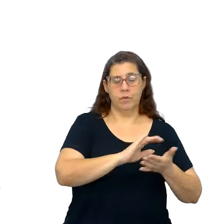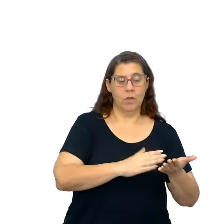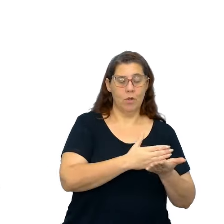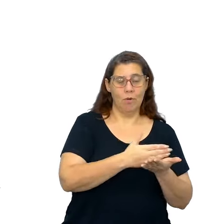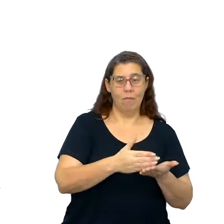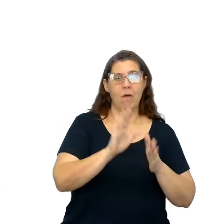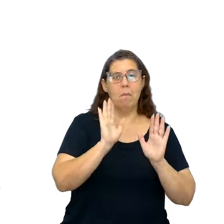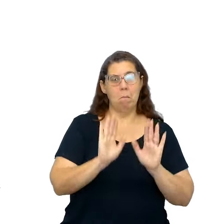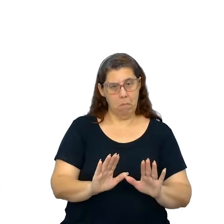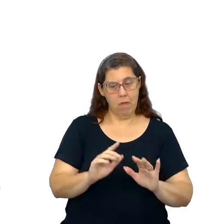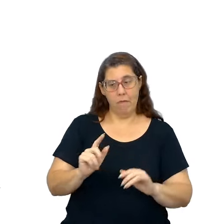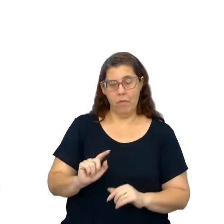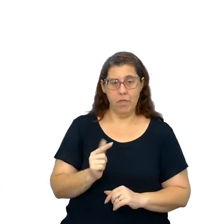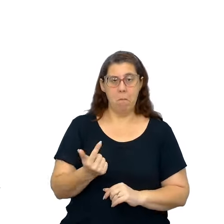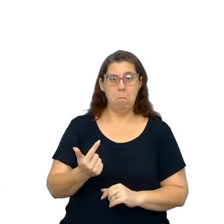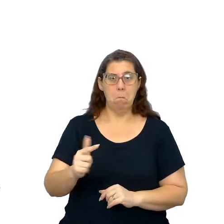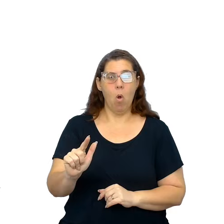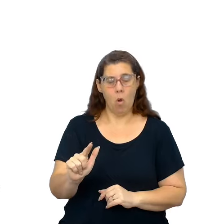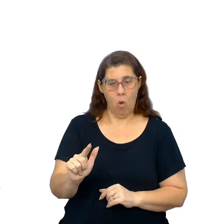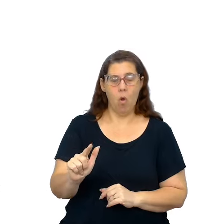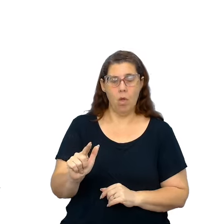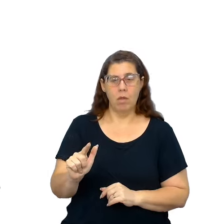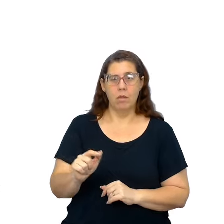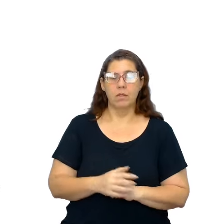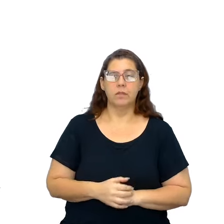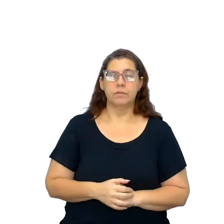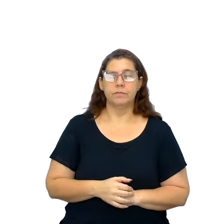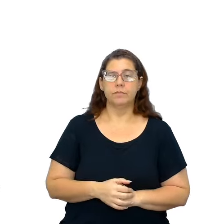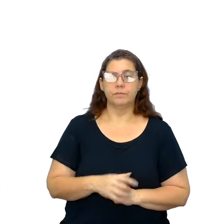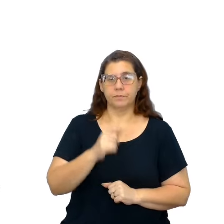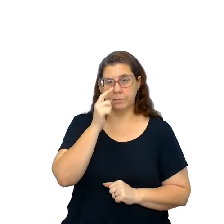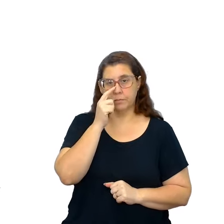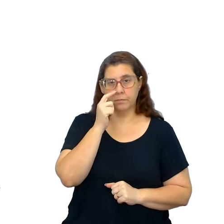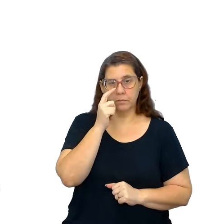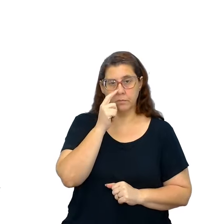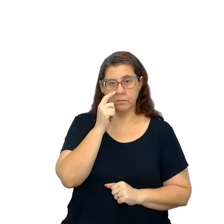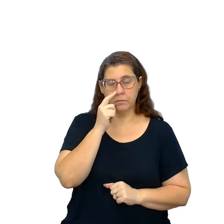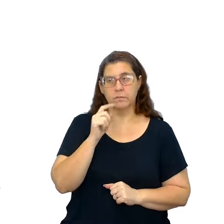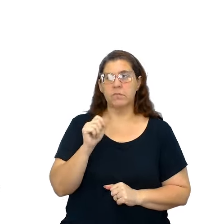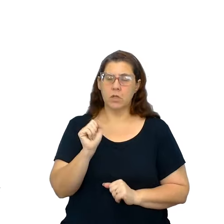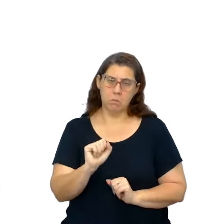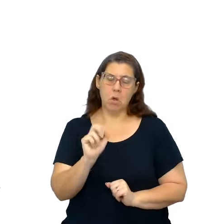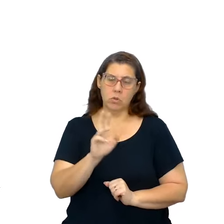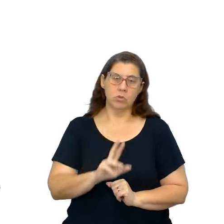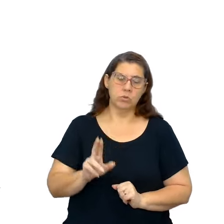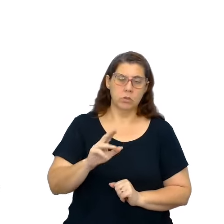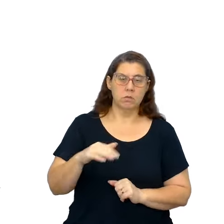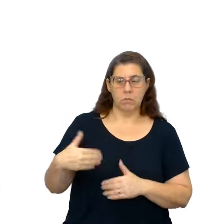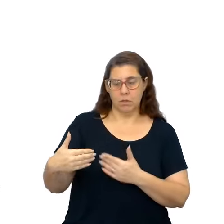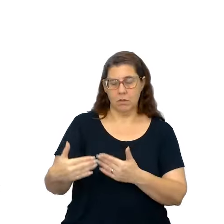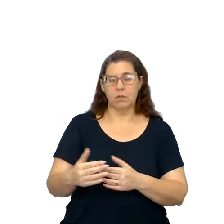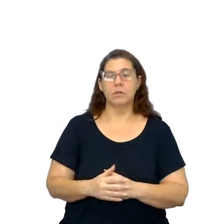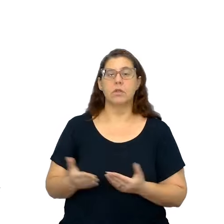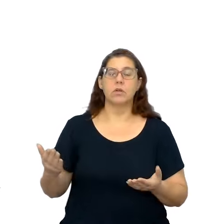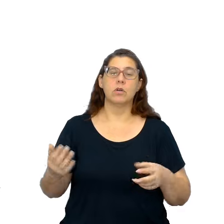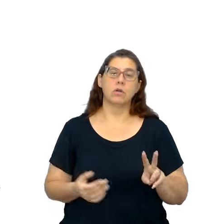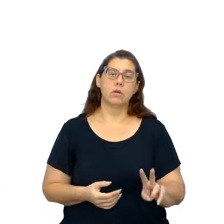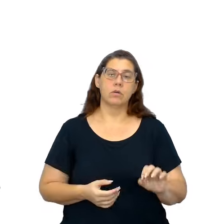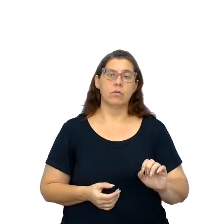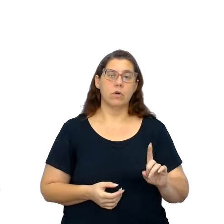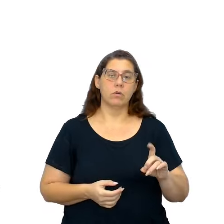mas é uma atividade depois, de certo modo, né, ter trabalhado o conceito, a gente pode ir utilizando. E aí eu passo para o Valdir para ele